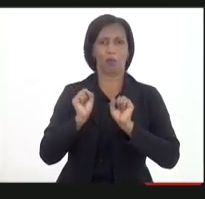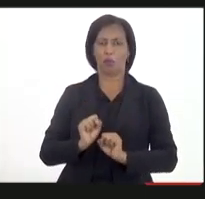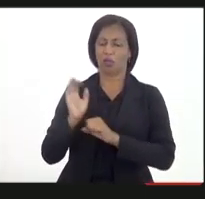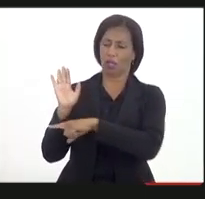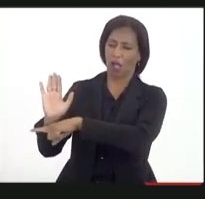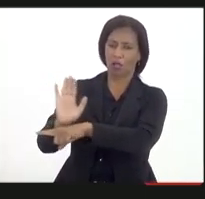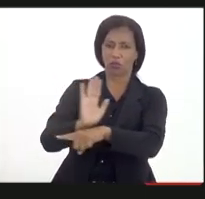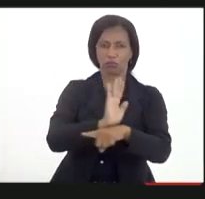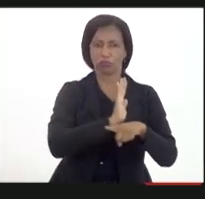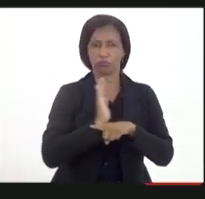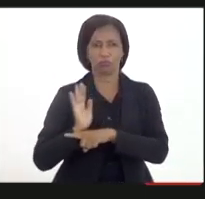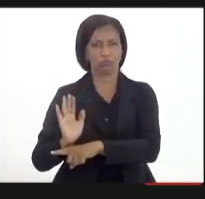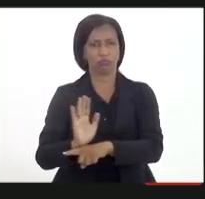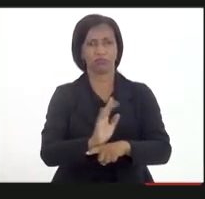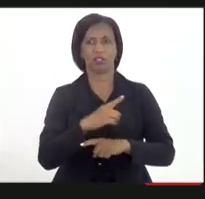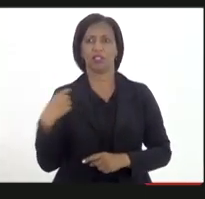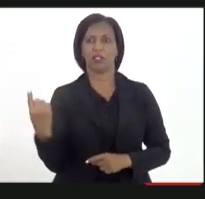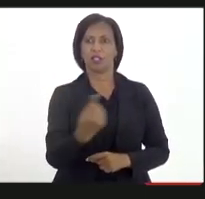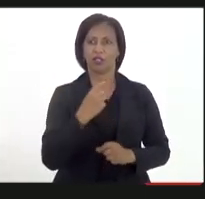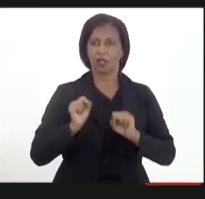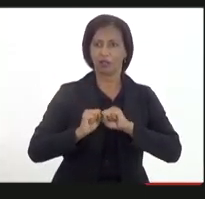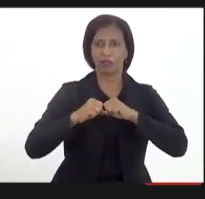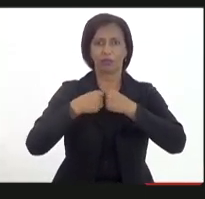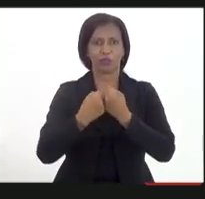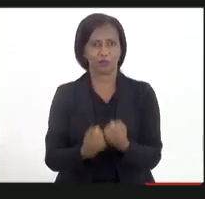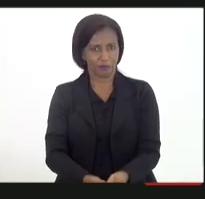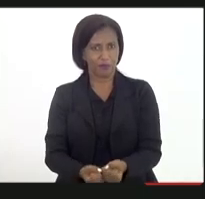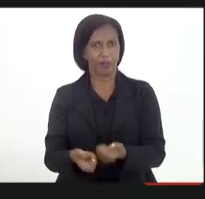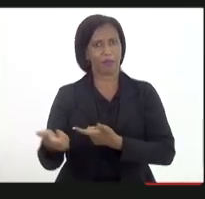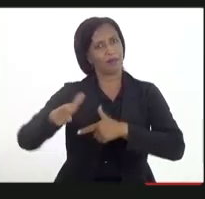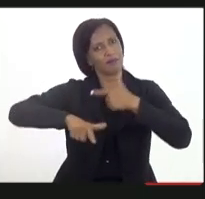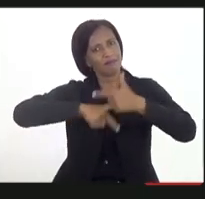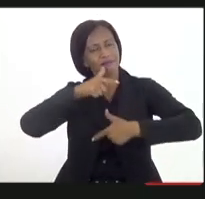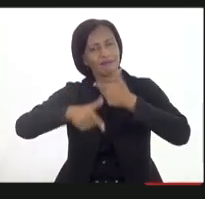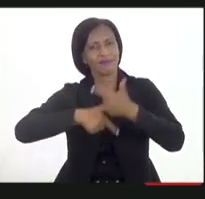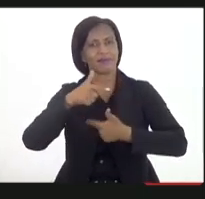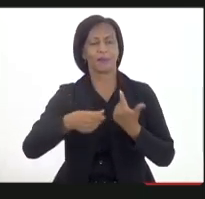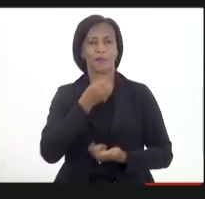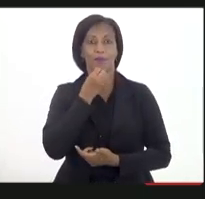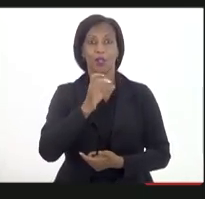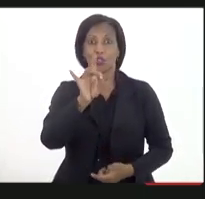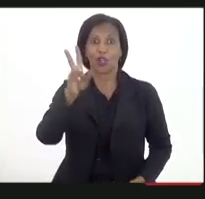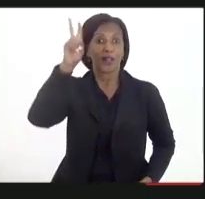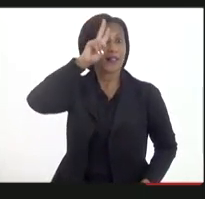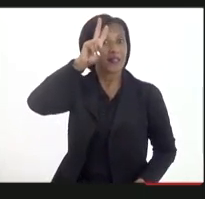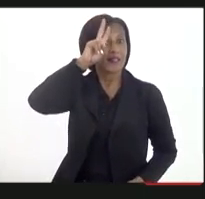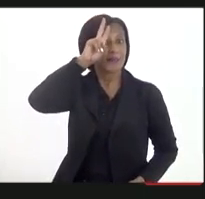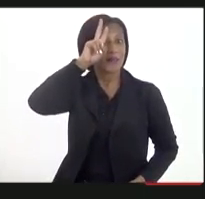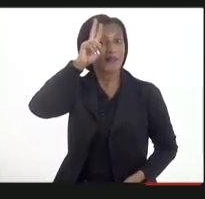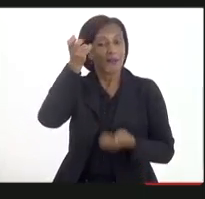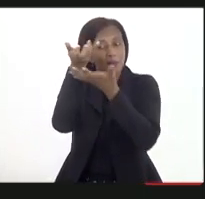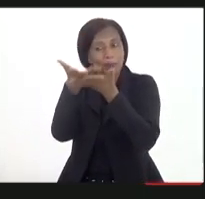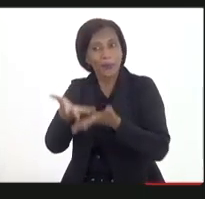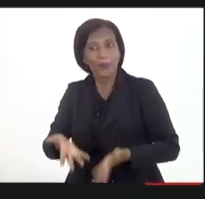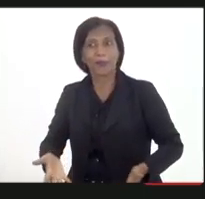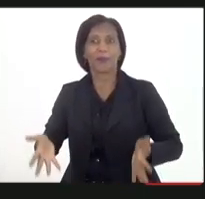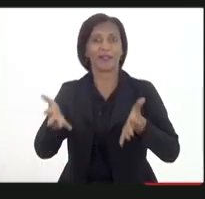aí ajudar contribuir e nós vamos firme nessa utilização dos trabalhos bom só lembrando que a celeridade